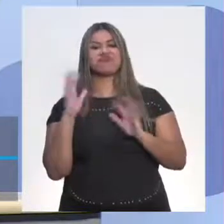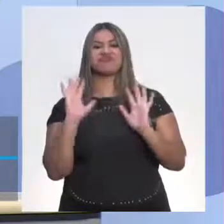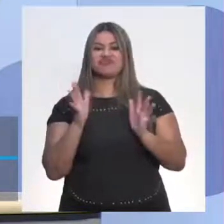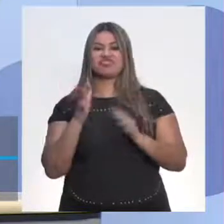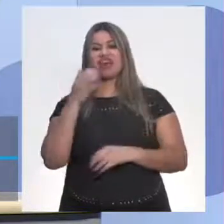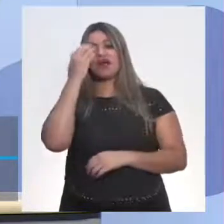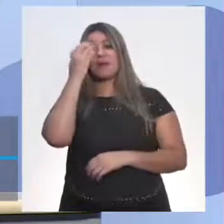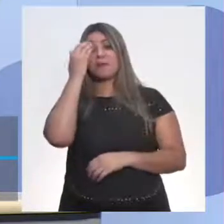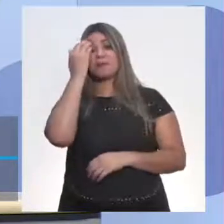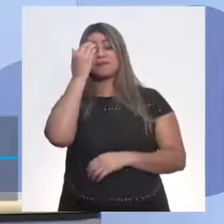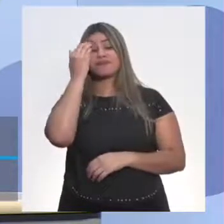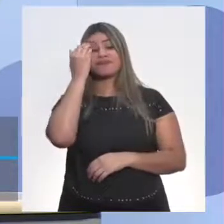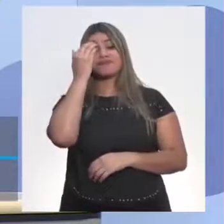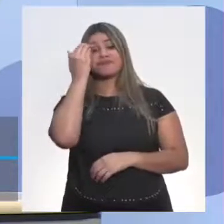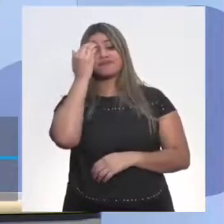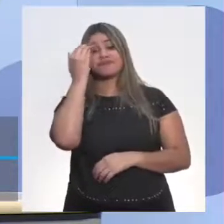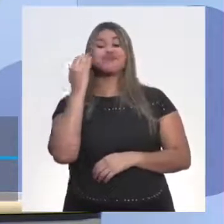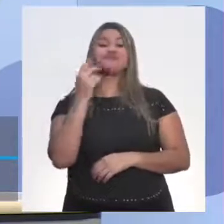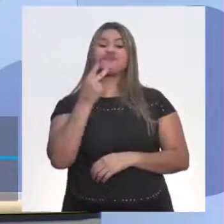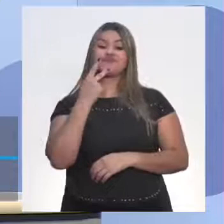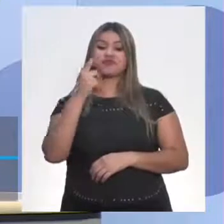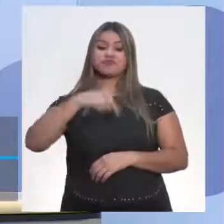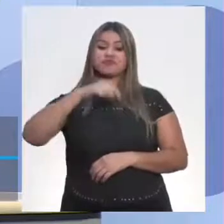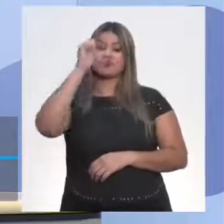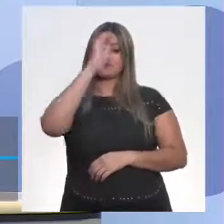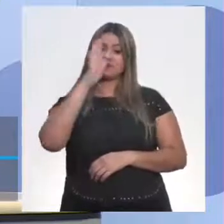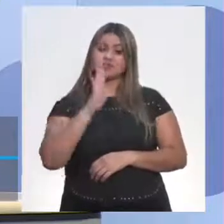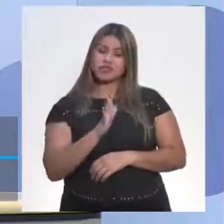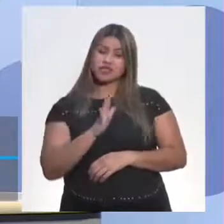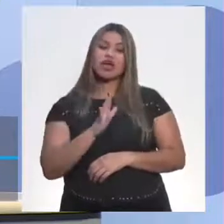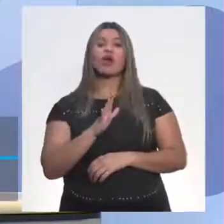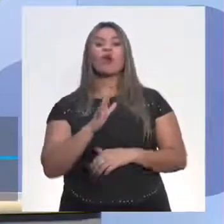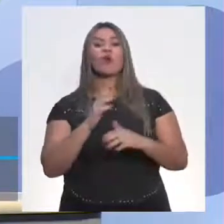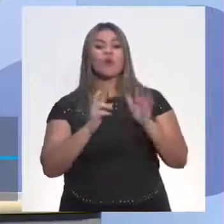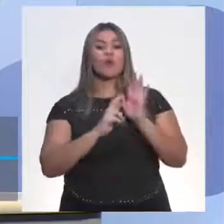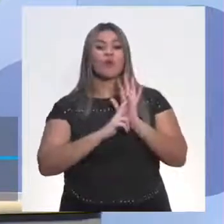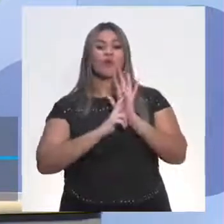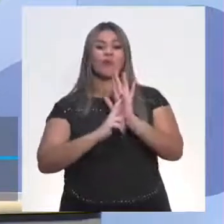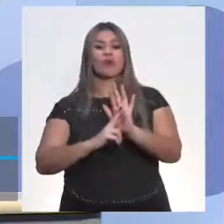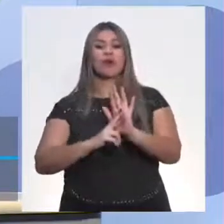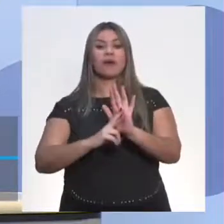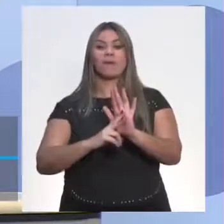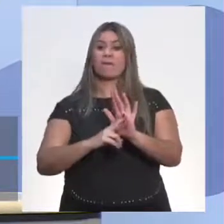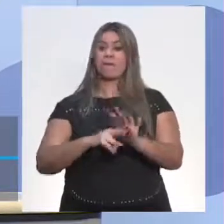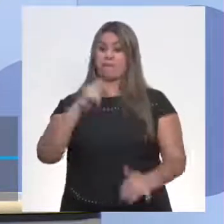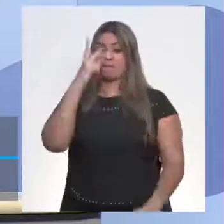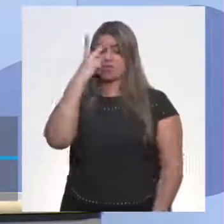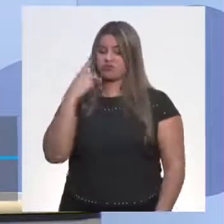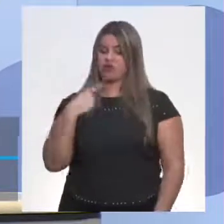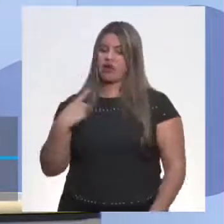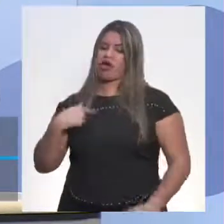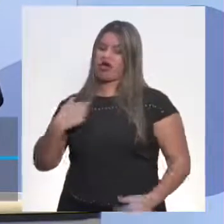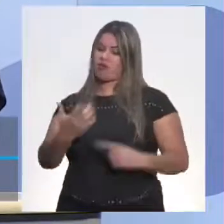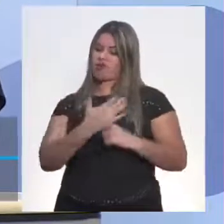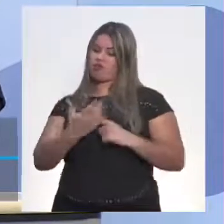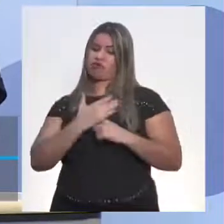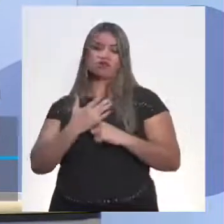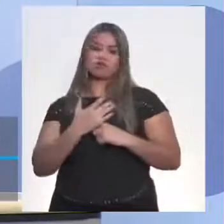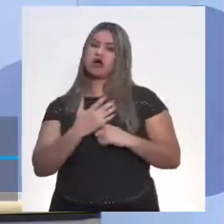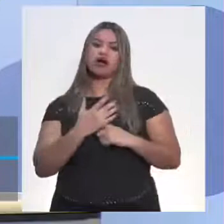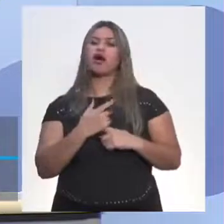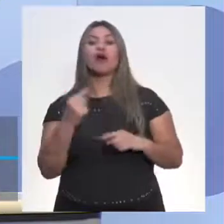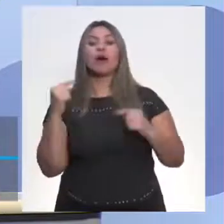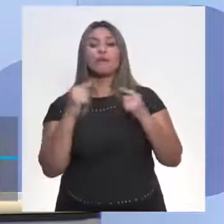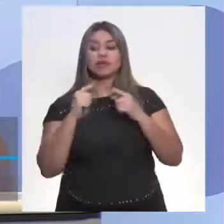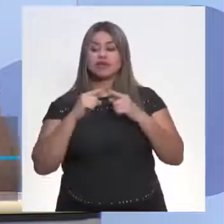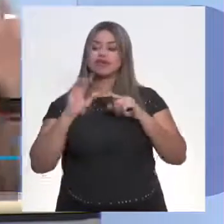quando Escolhe um representante para um a fim de atender a uma demanda coletiva e não pessoal mas você não tá é legenda alguém para ti governava sua